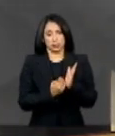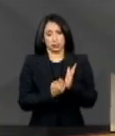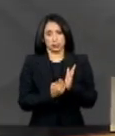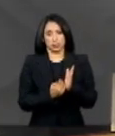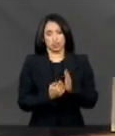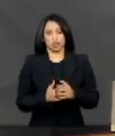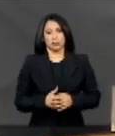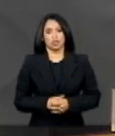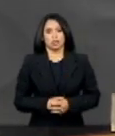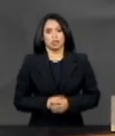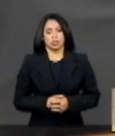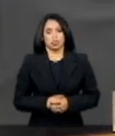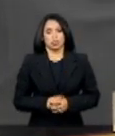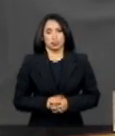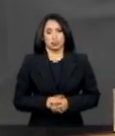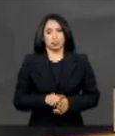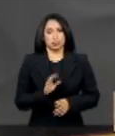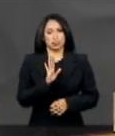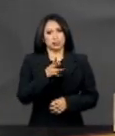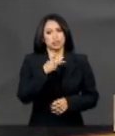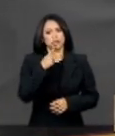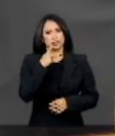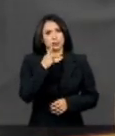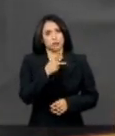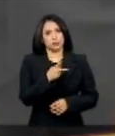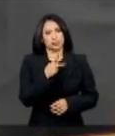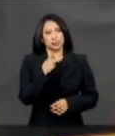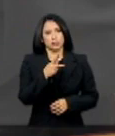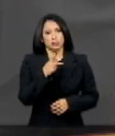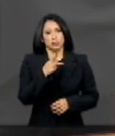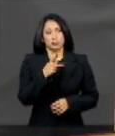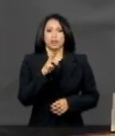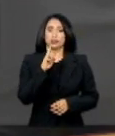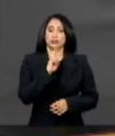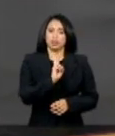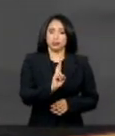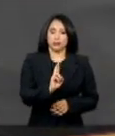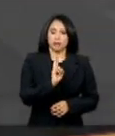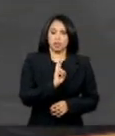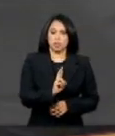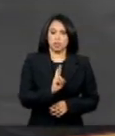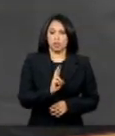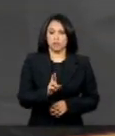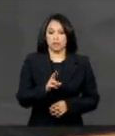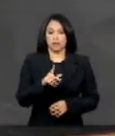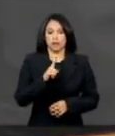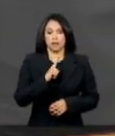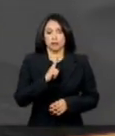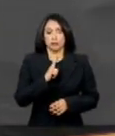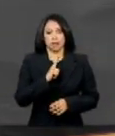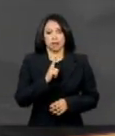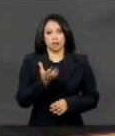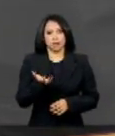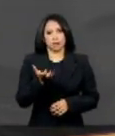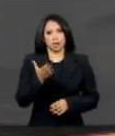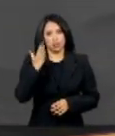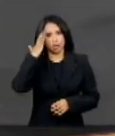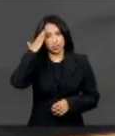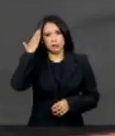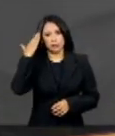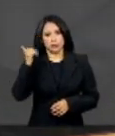é bastante já que adiantou o resultado não sei se há interesse a situação é é